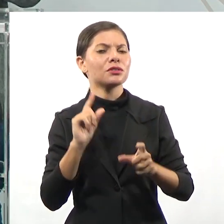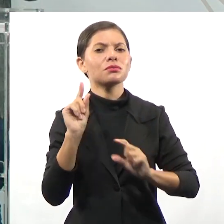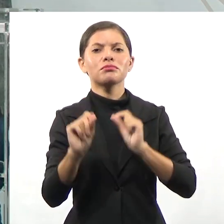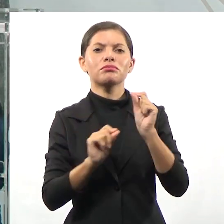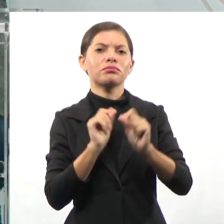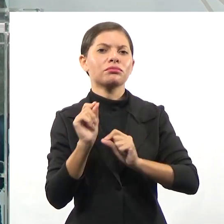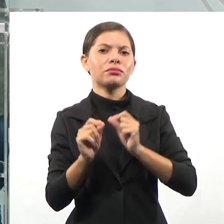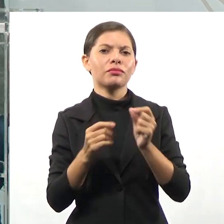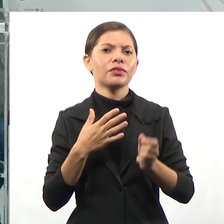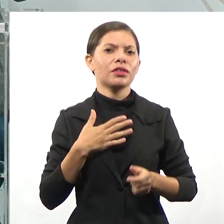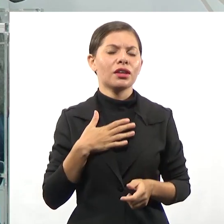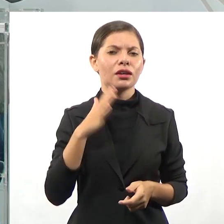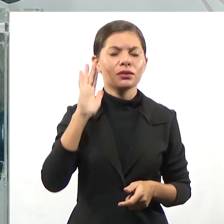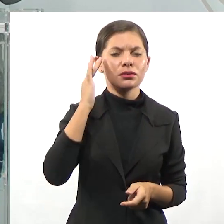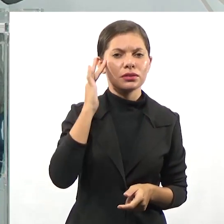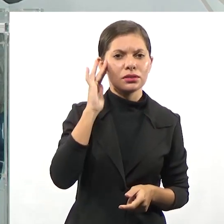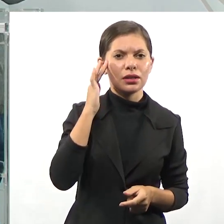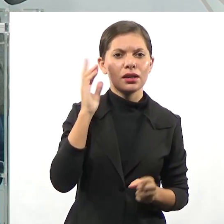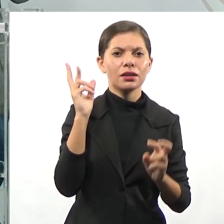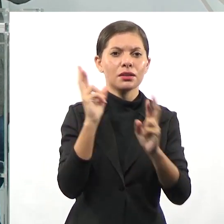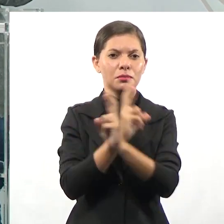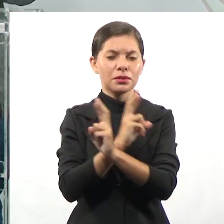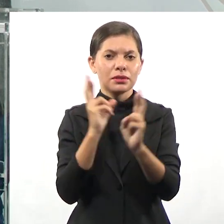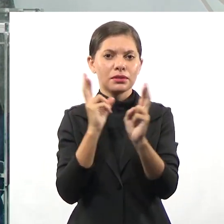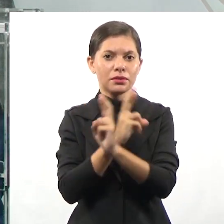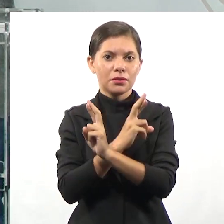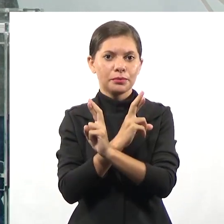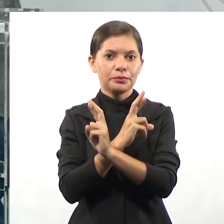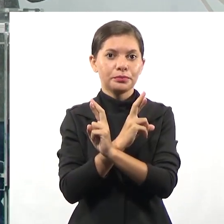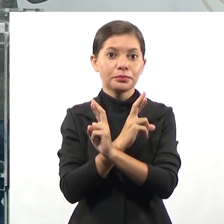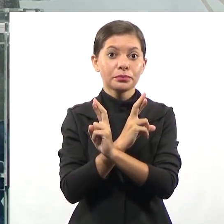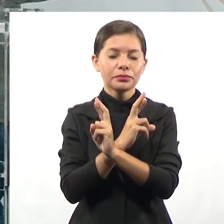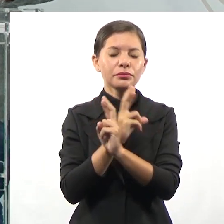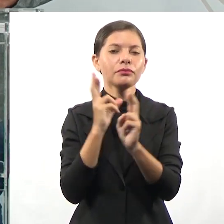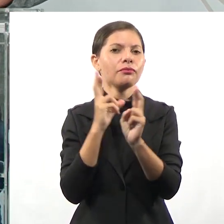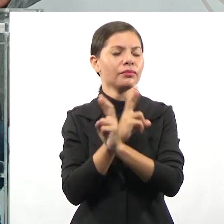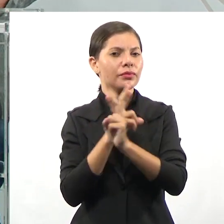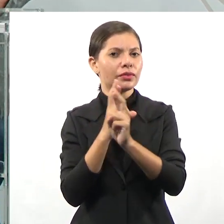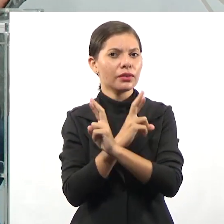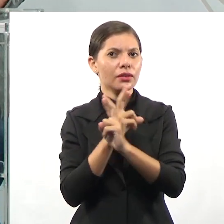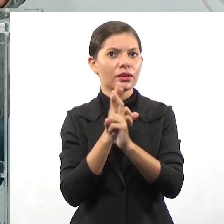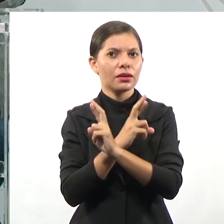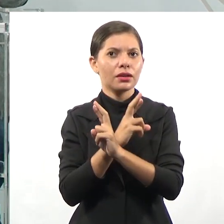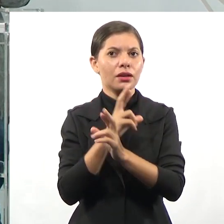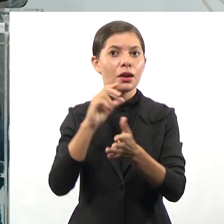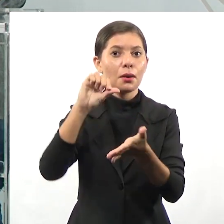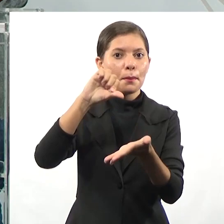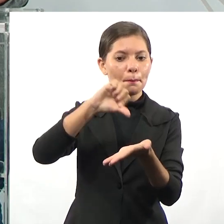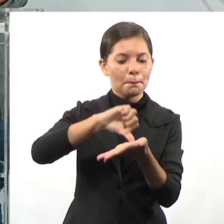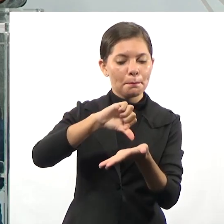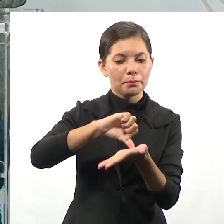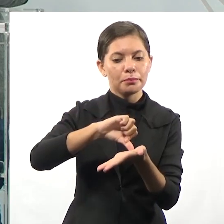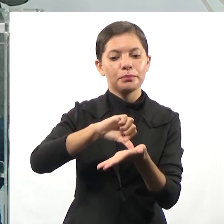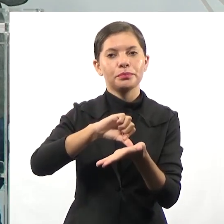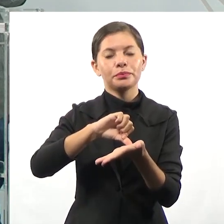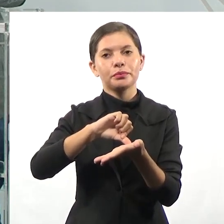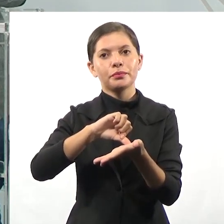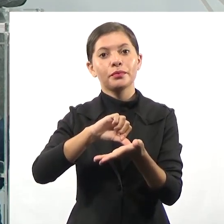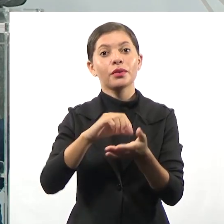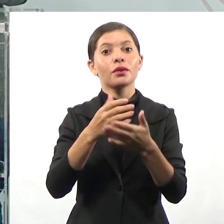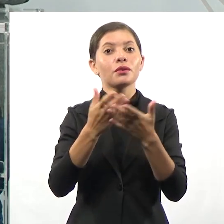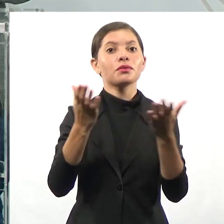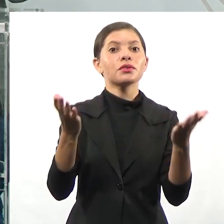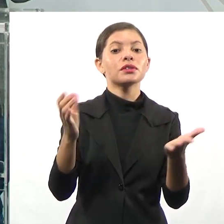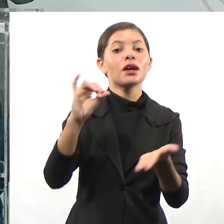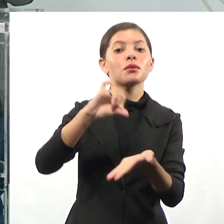associação entre o polo e a aprovação, você estar em tal polo, você tem mais chance de aprovação, por que isso aconteceu? Como que a gente